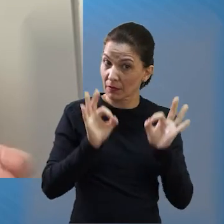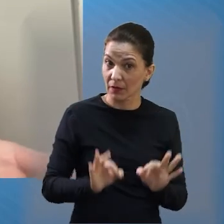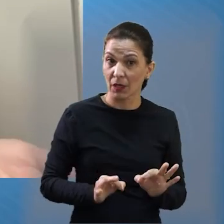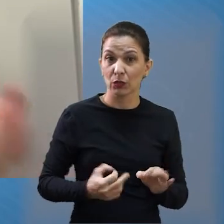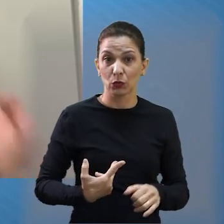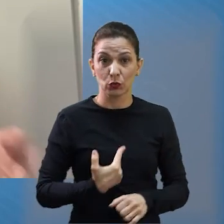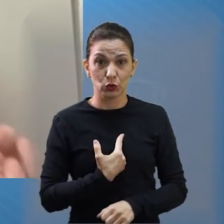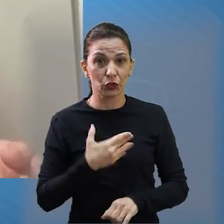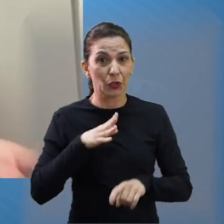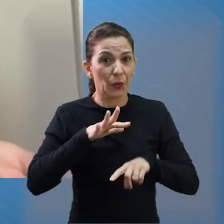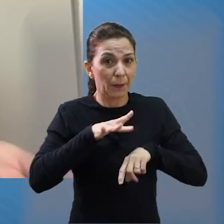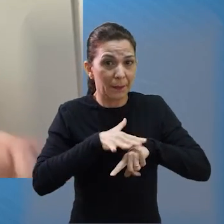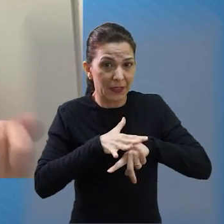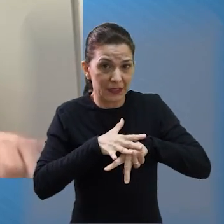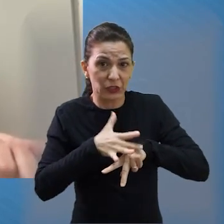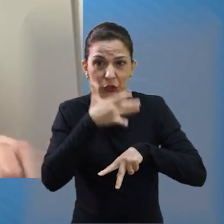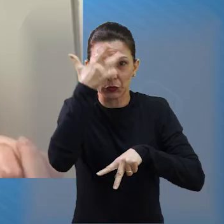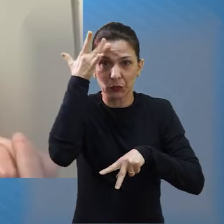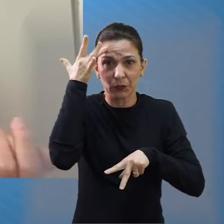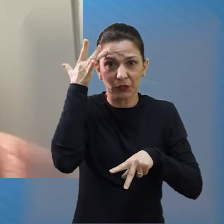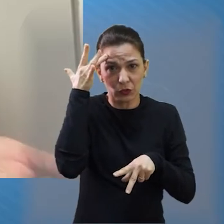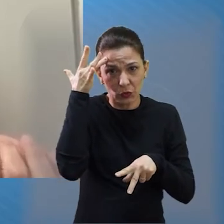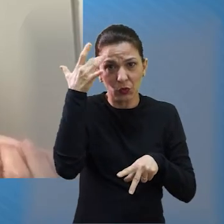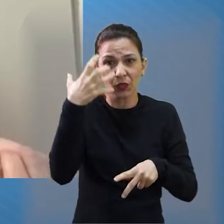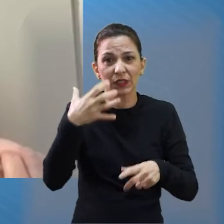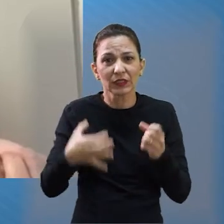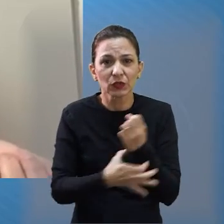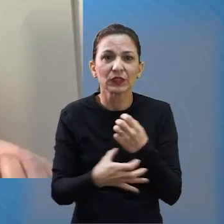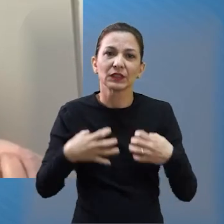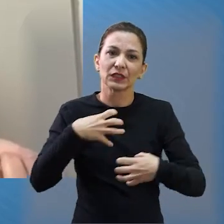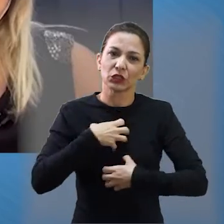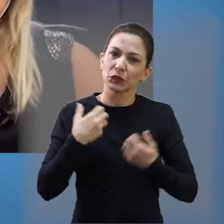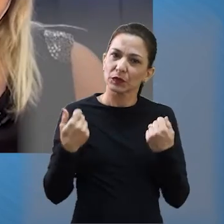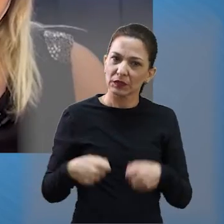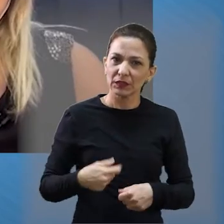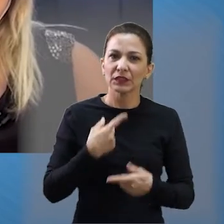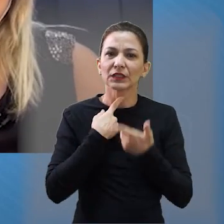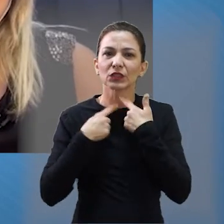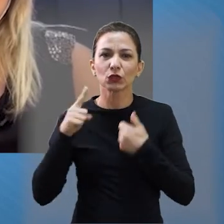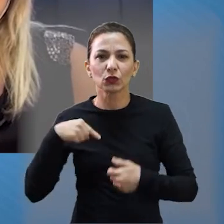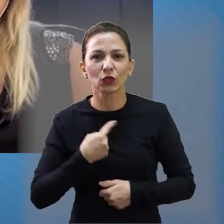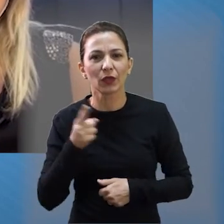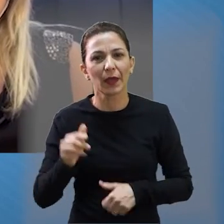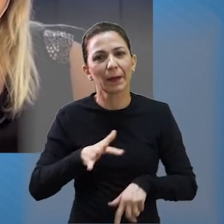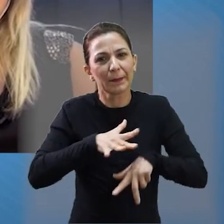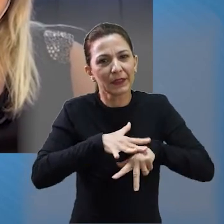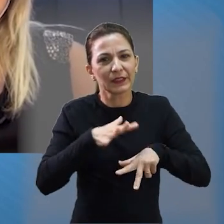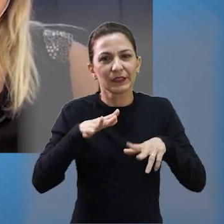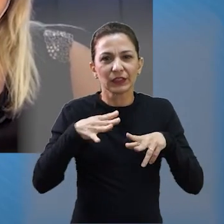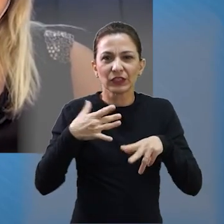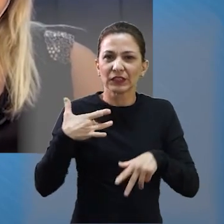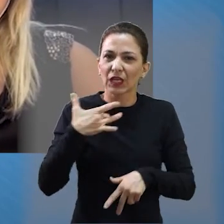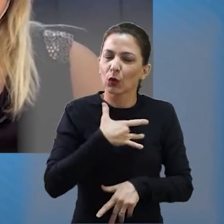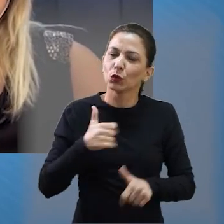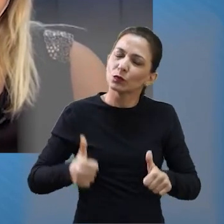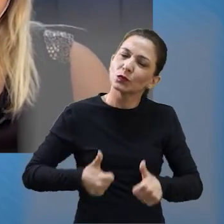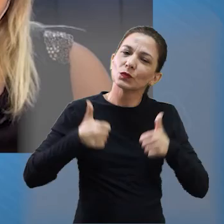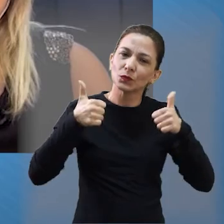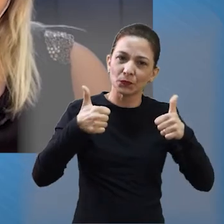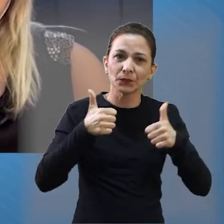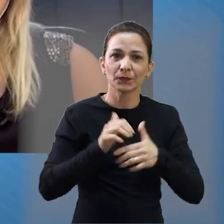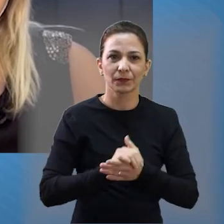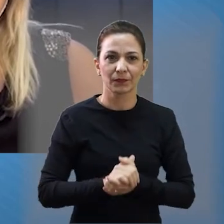Os pacientes têm que ter muita segurança, né? Não é uma cirurgia qualquer. E a gente pretende que eles tenham os melhores